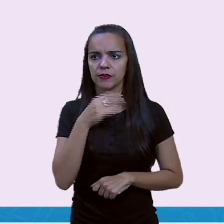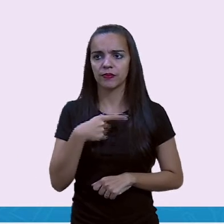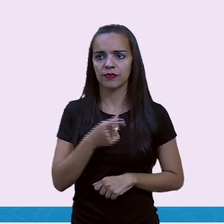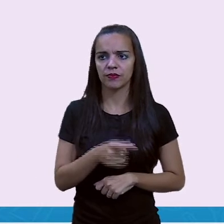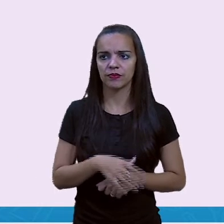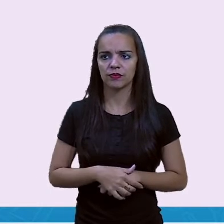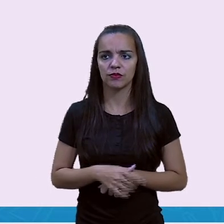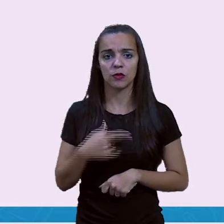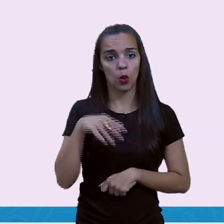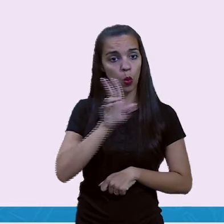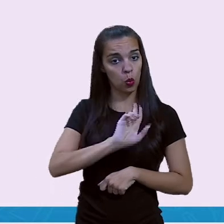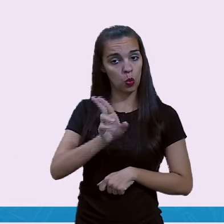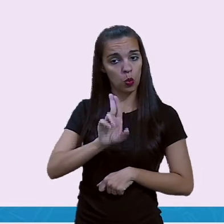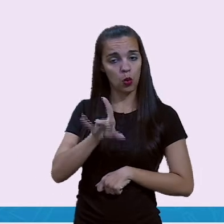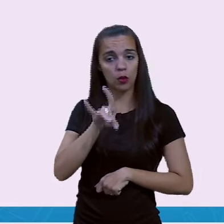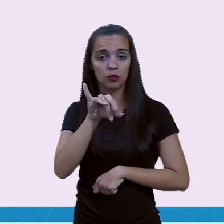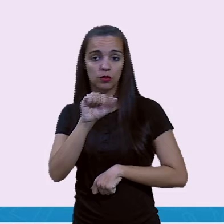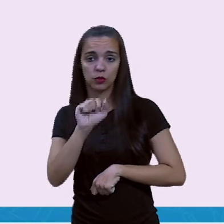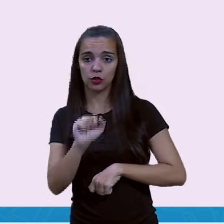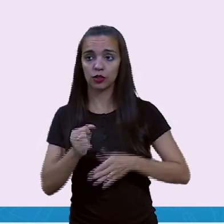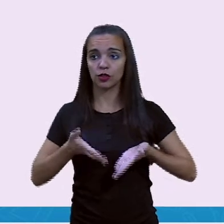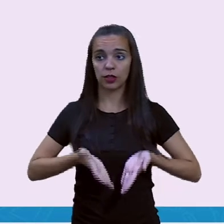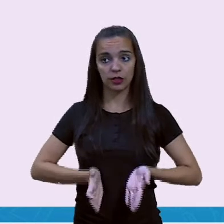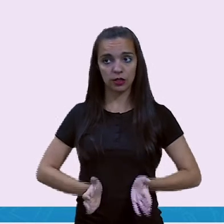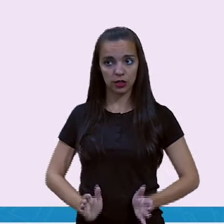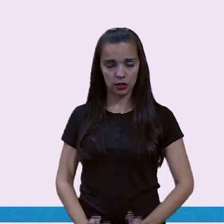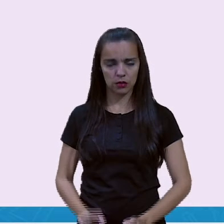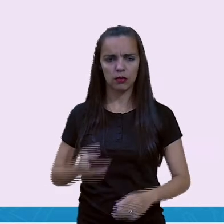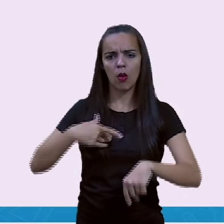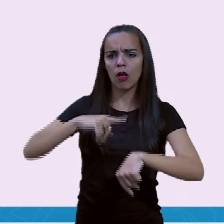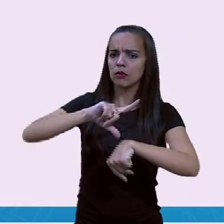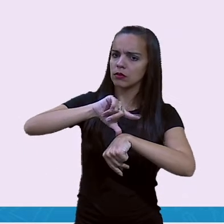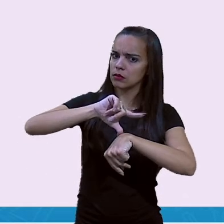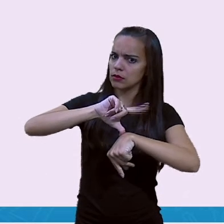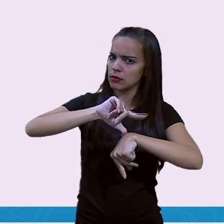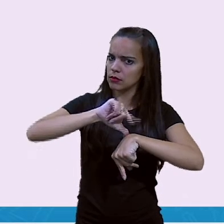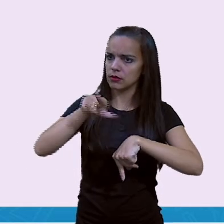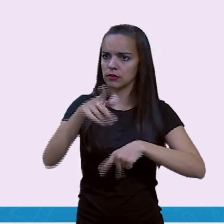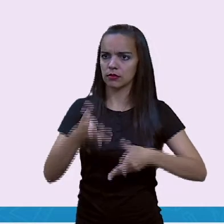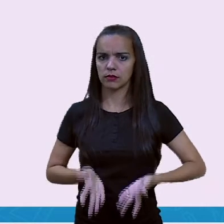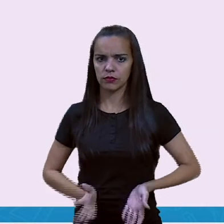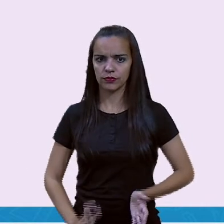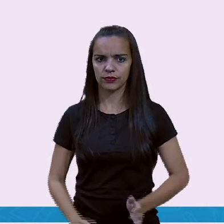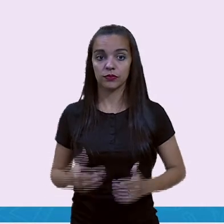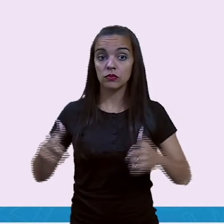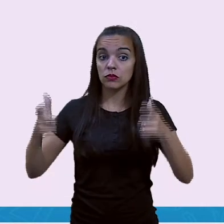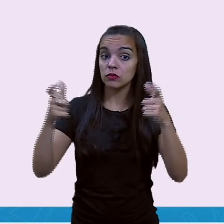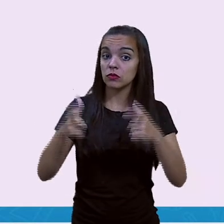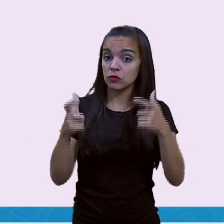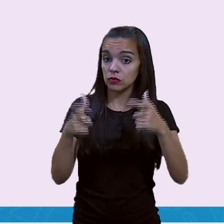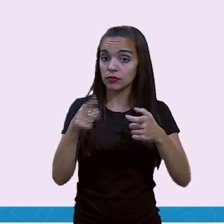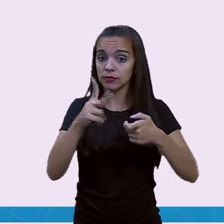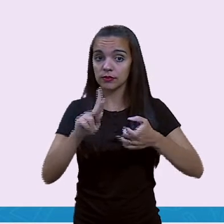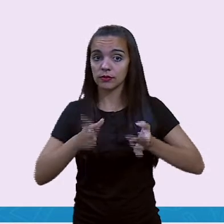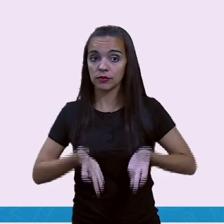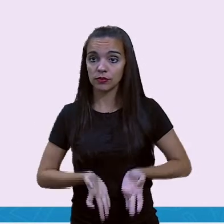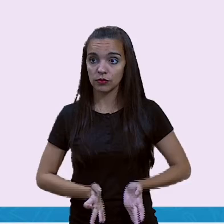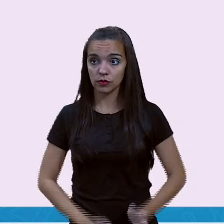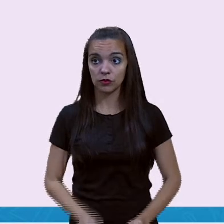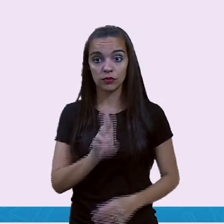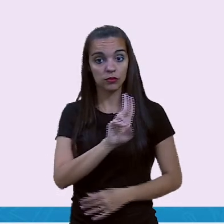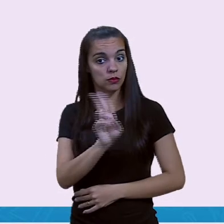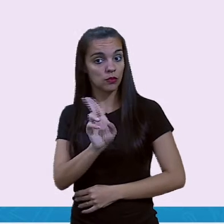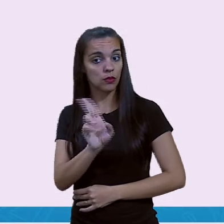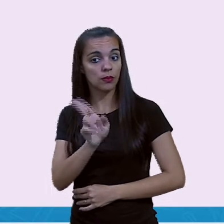a data de nascimento, o horário de nascimento, o local de nascimento, o nome